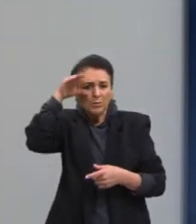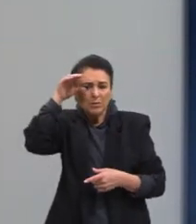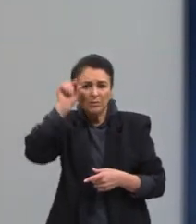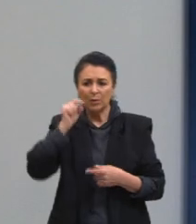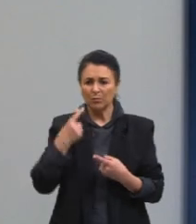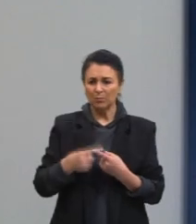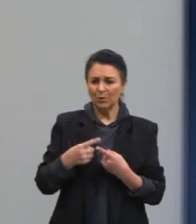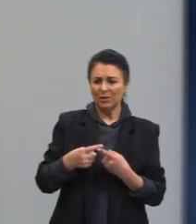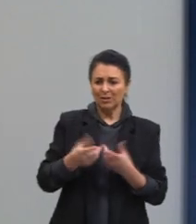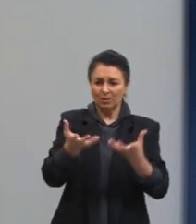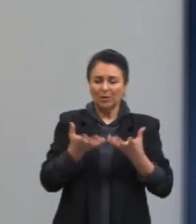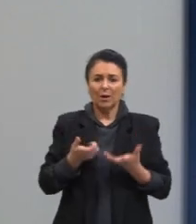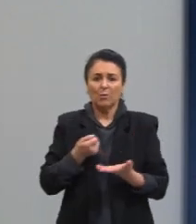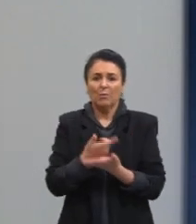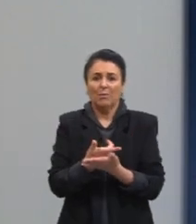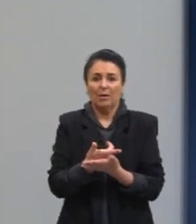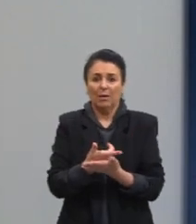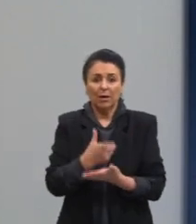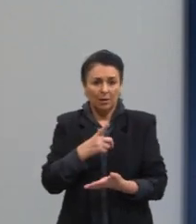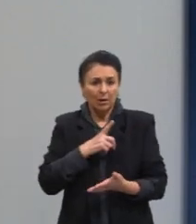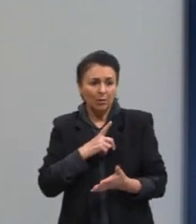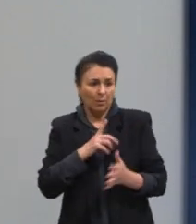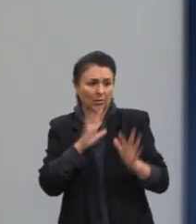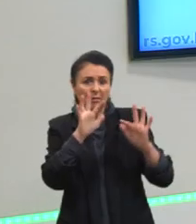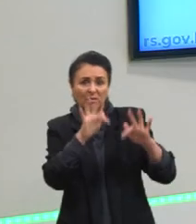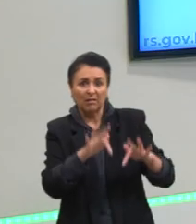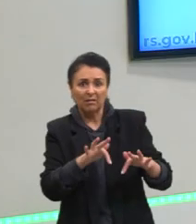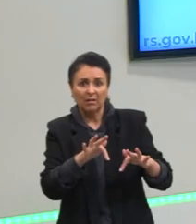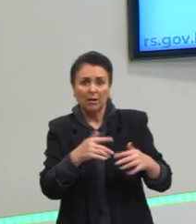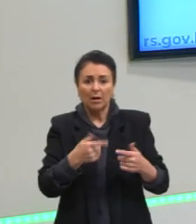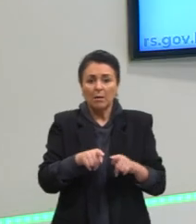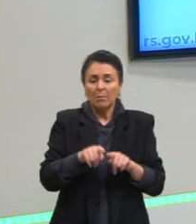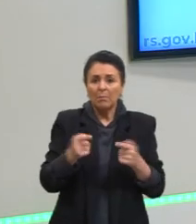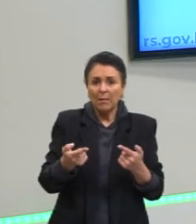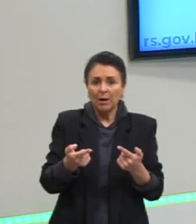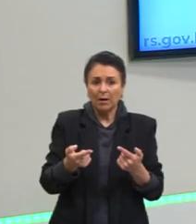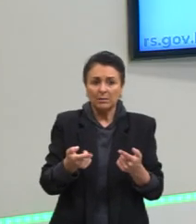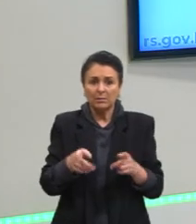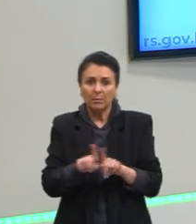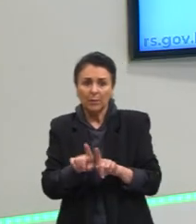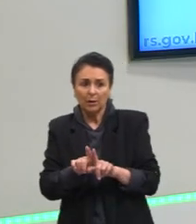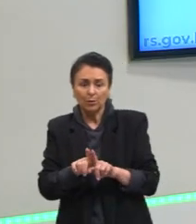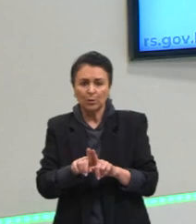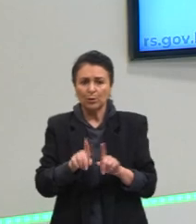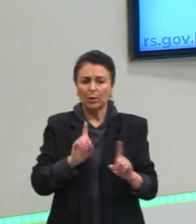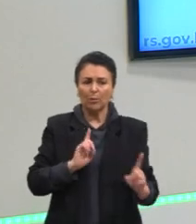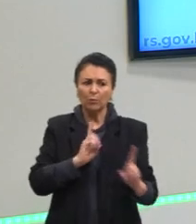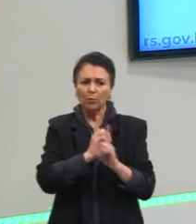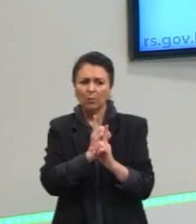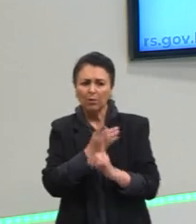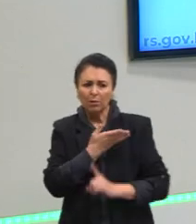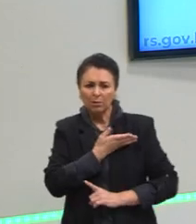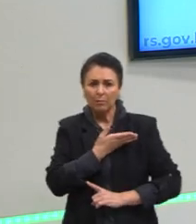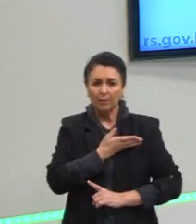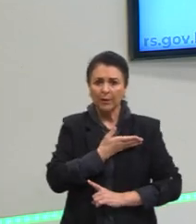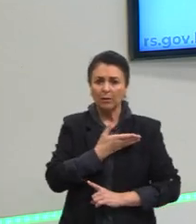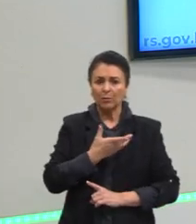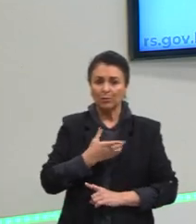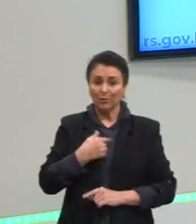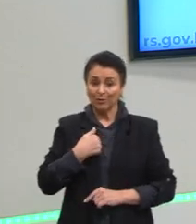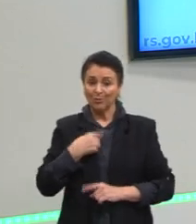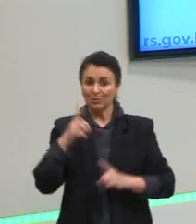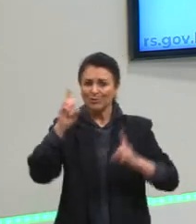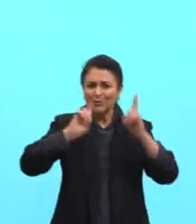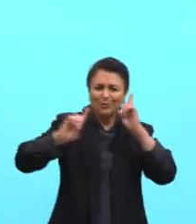fim mas o fim não interessa tanto como por exemplo aqui né nos encontrar com amigos tem um finos vamos nos